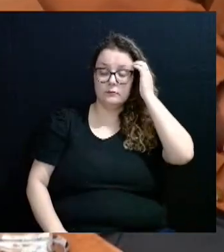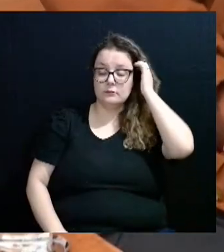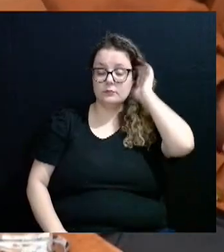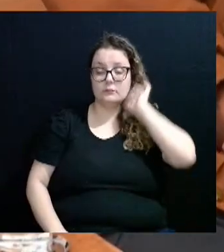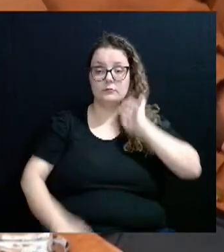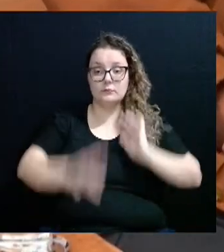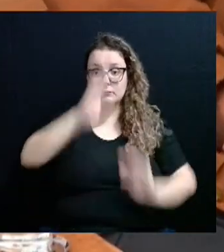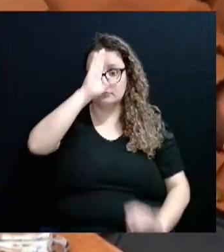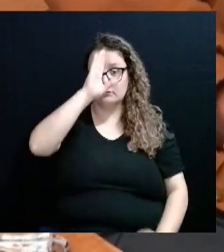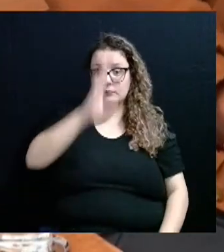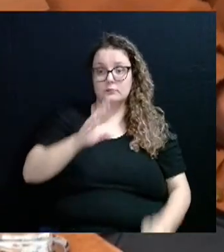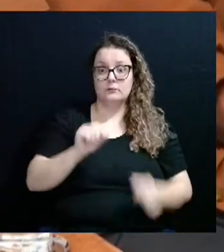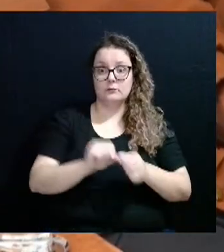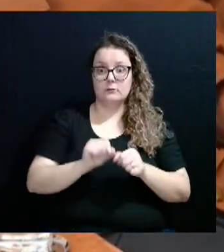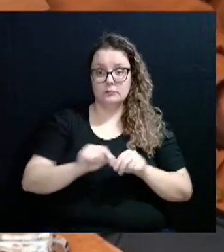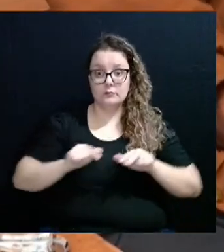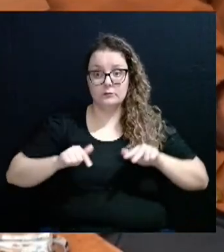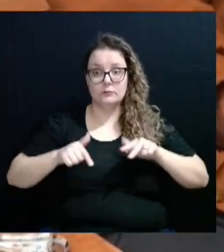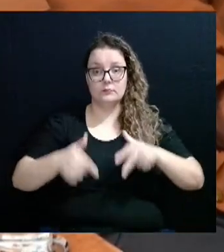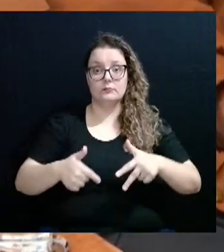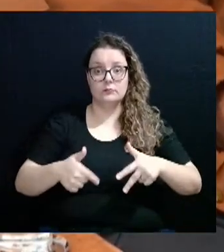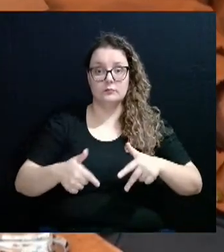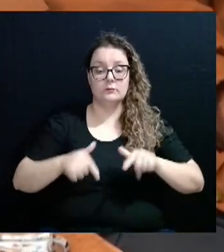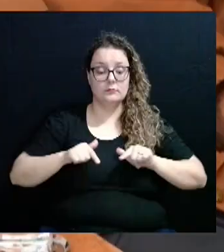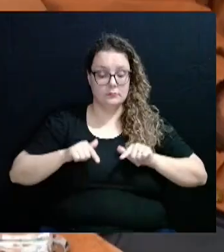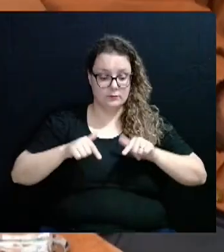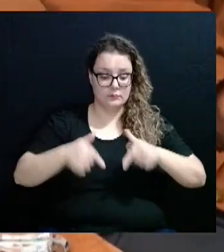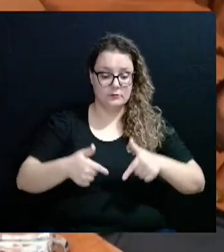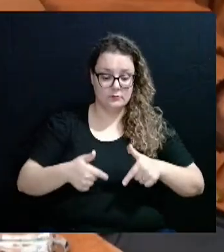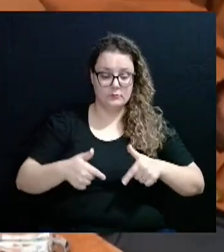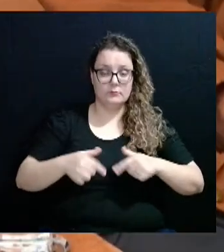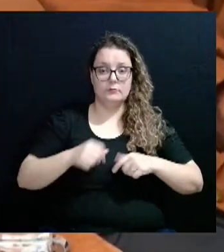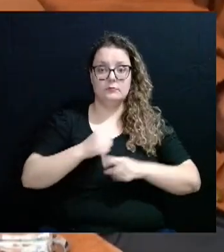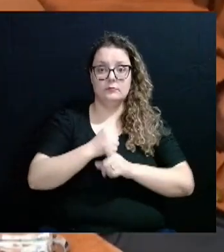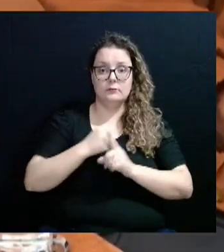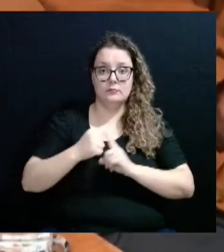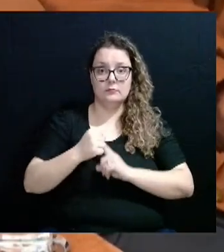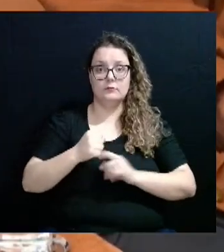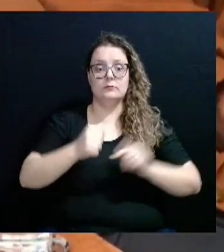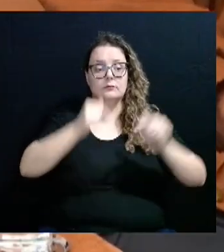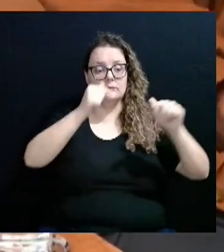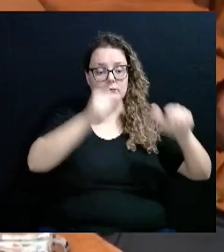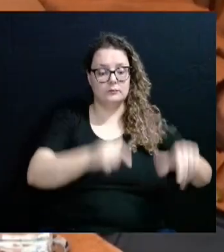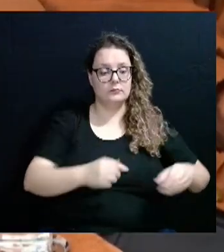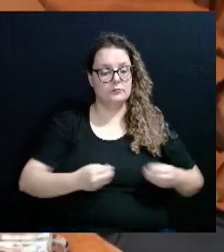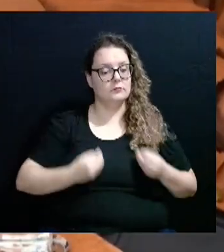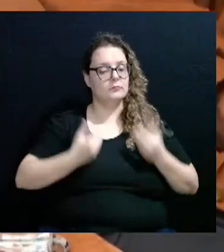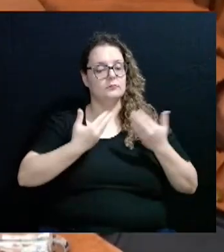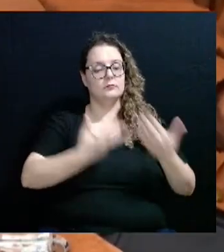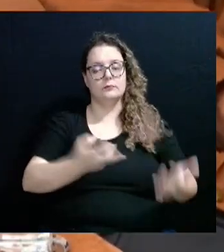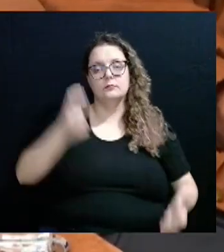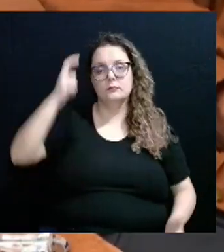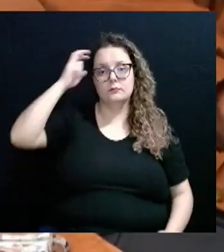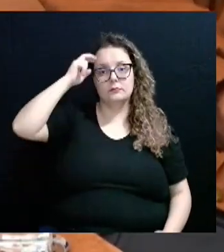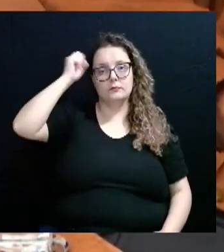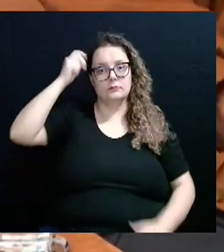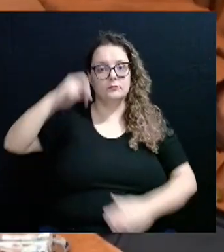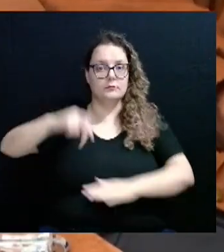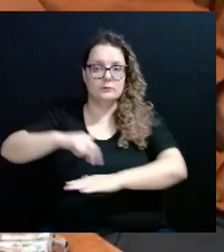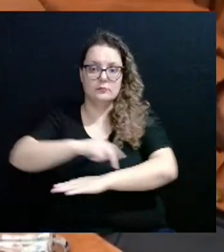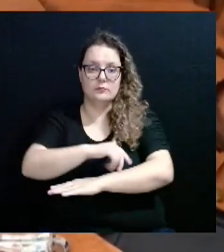luta social no território, que entrega cultura, moda,